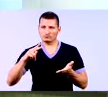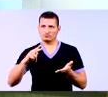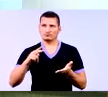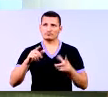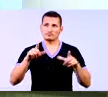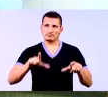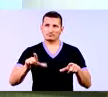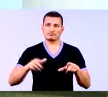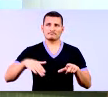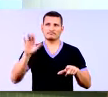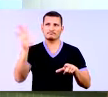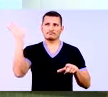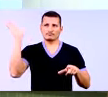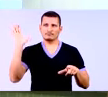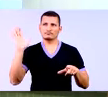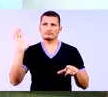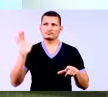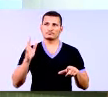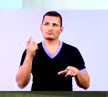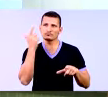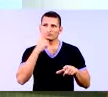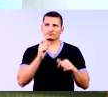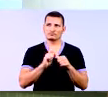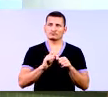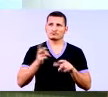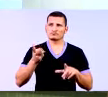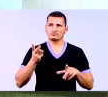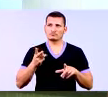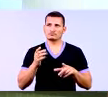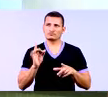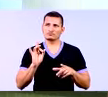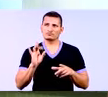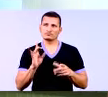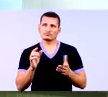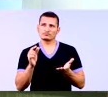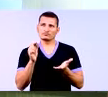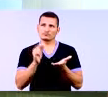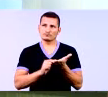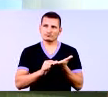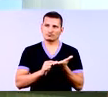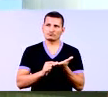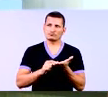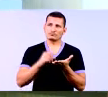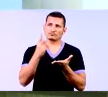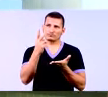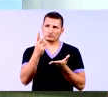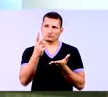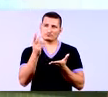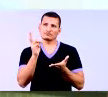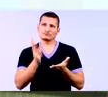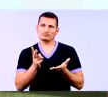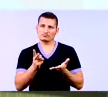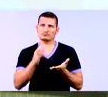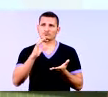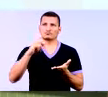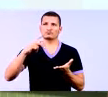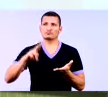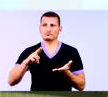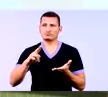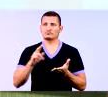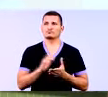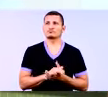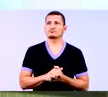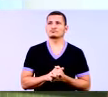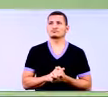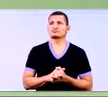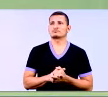processadores, eu consigo fazer a mesma coisa botando 2 núcleos no mesmo processador. Ok? Então, assim, a